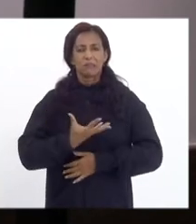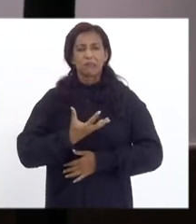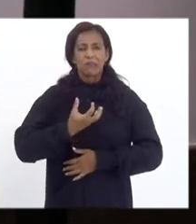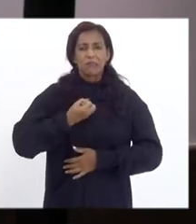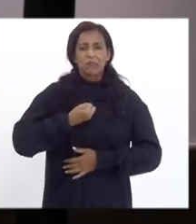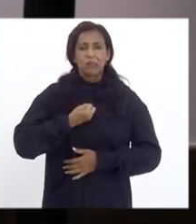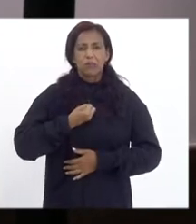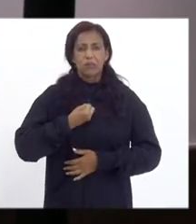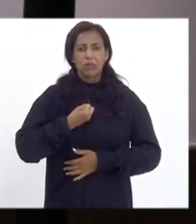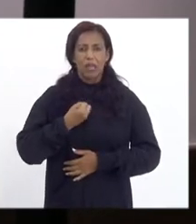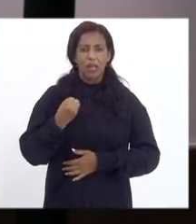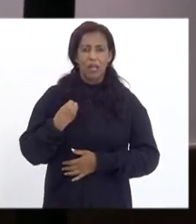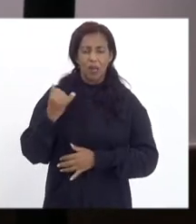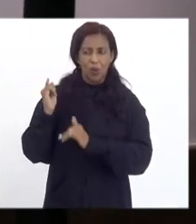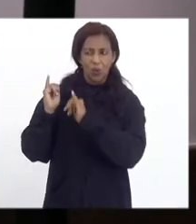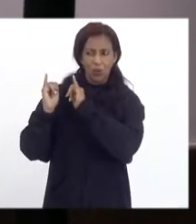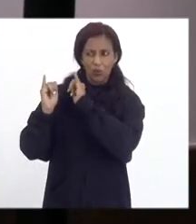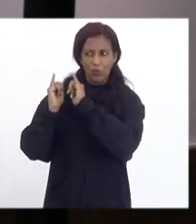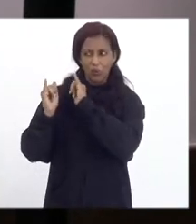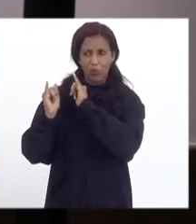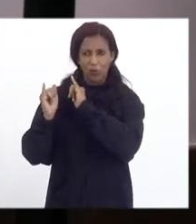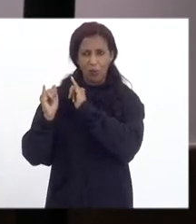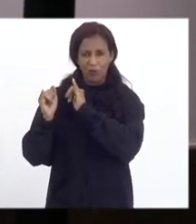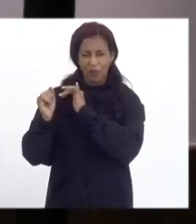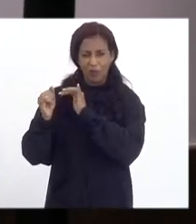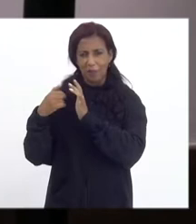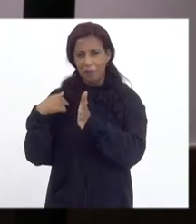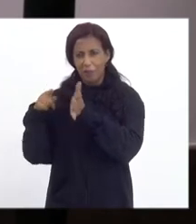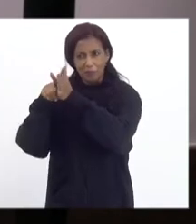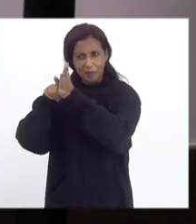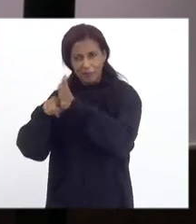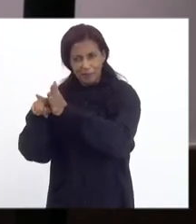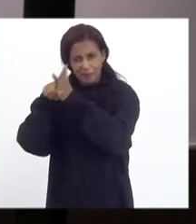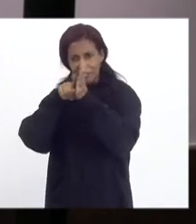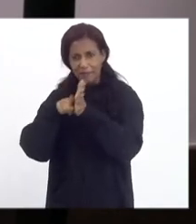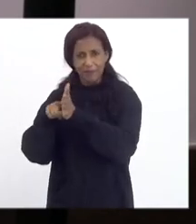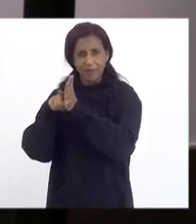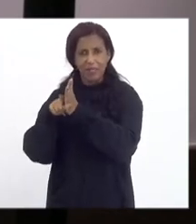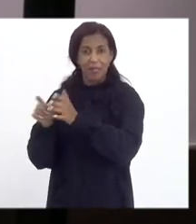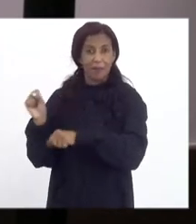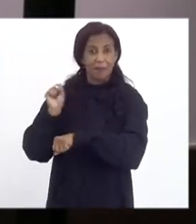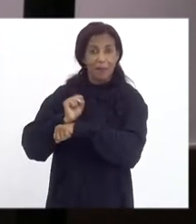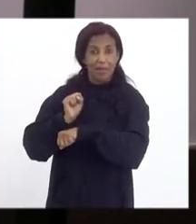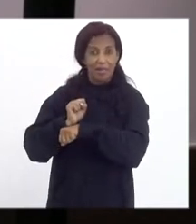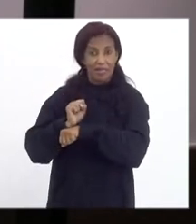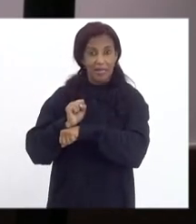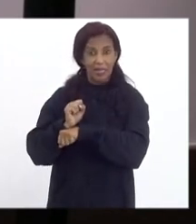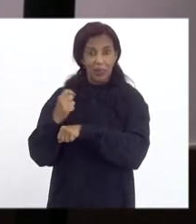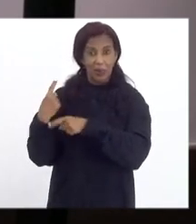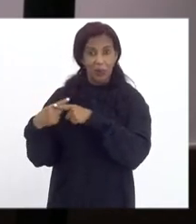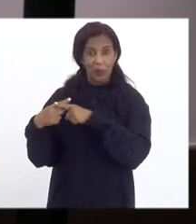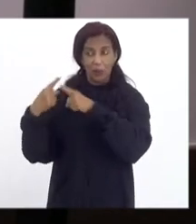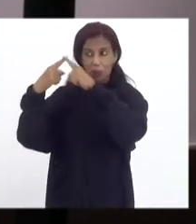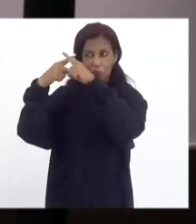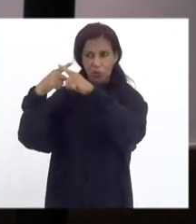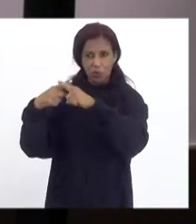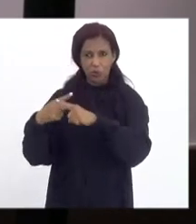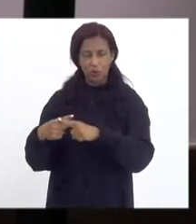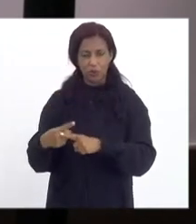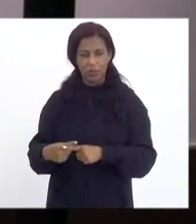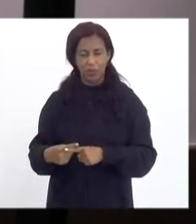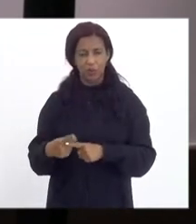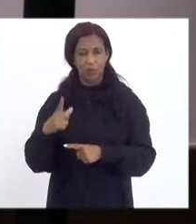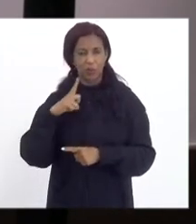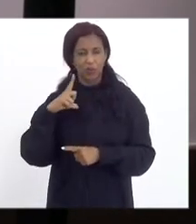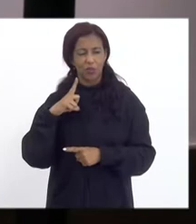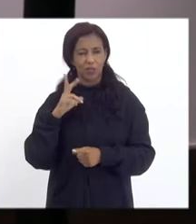minhas projeções e parei para não surtar, porque o multiplicador que a gente usava entre